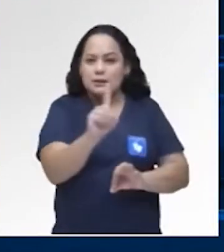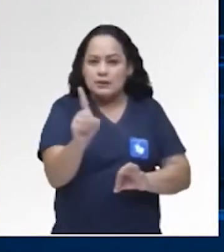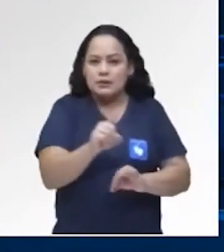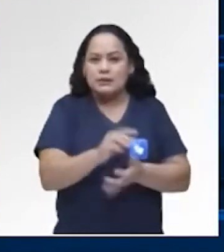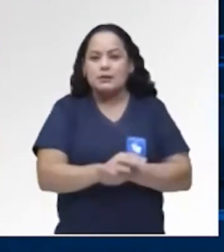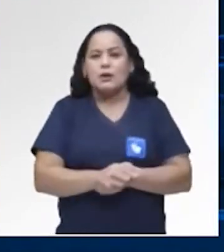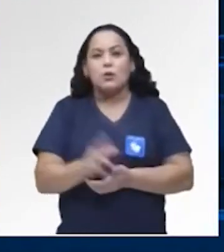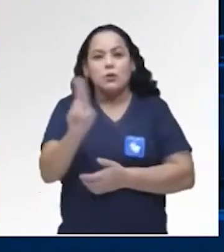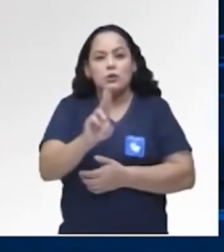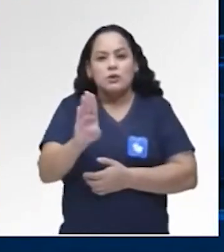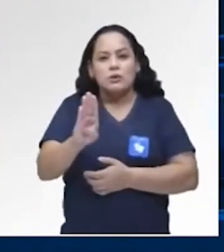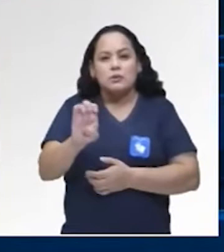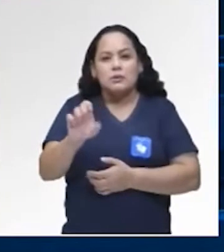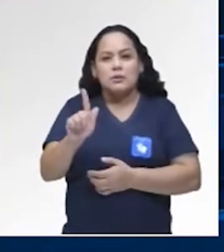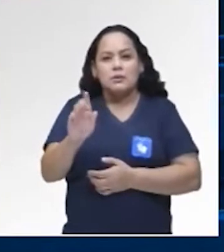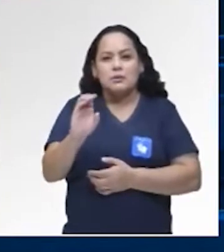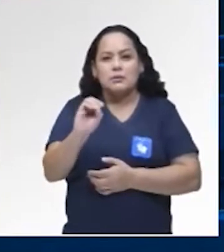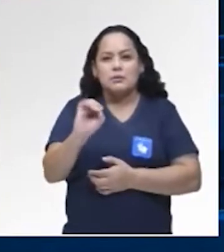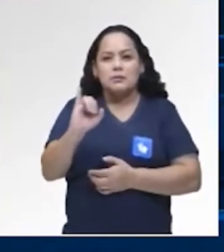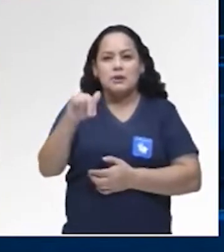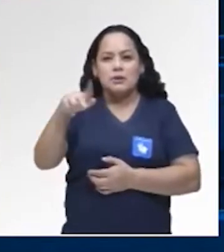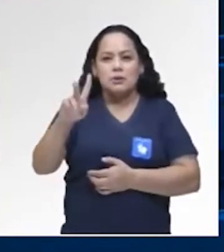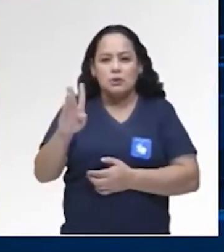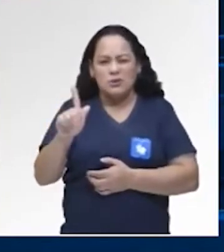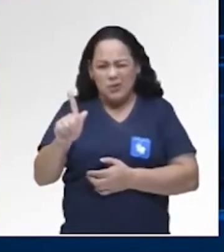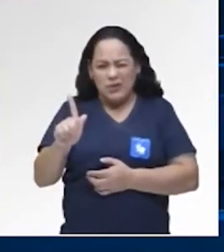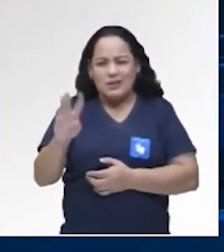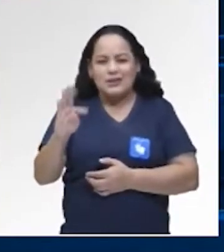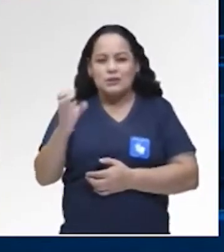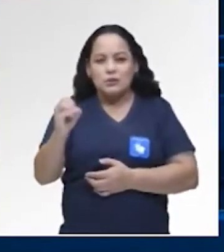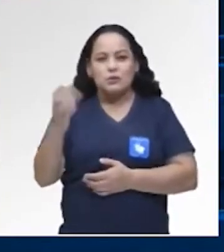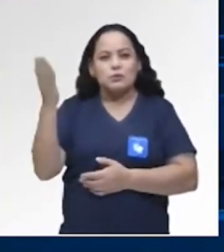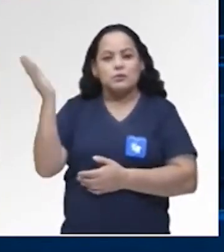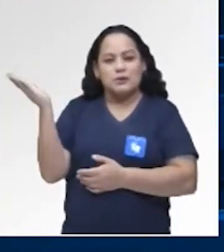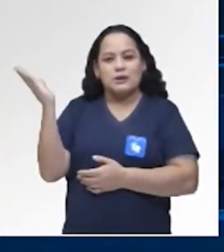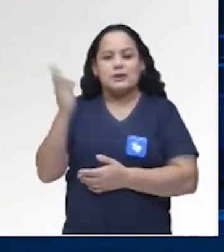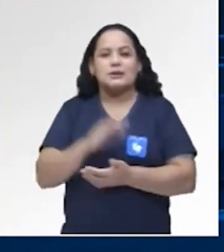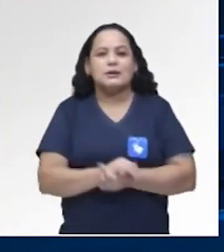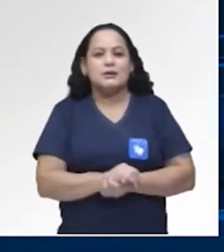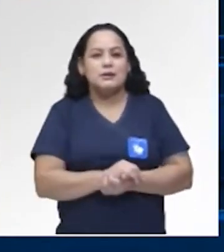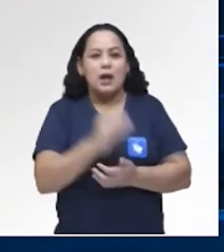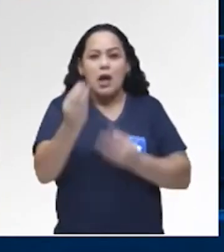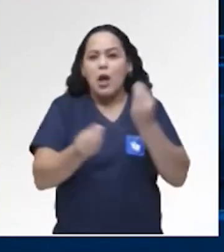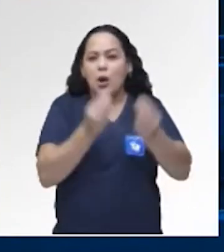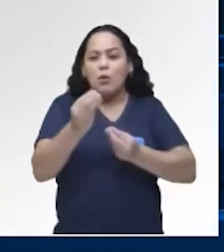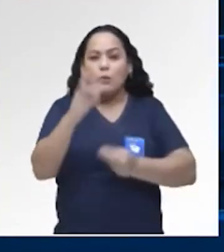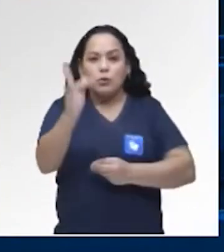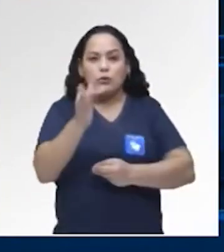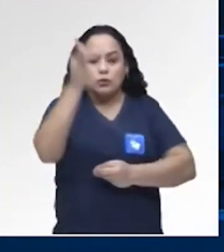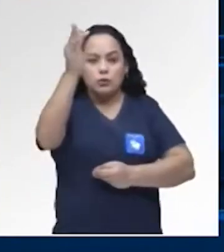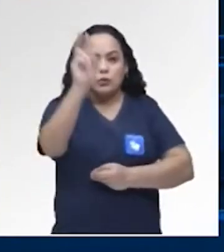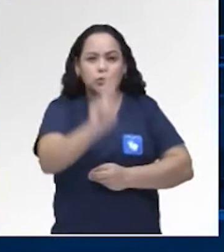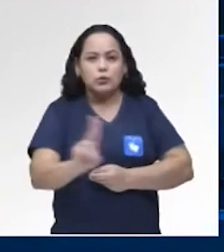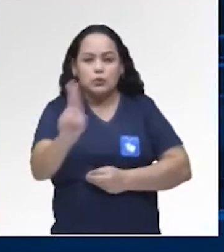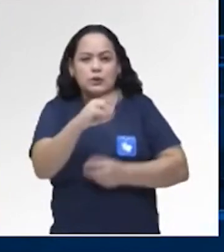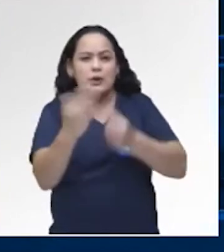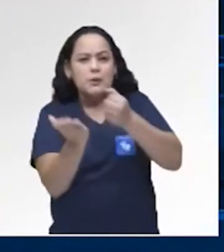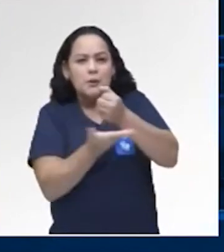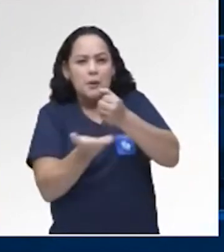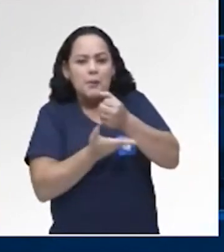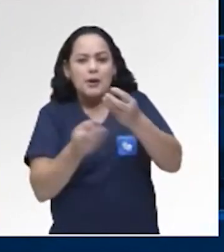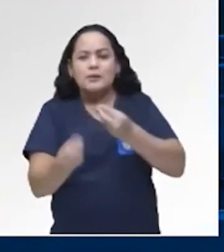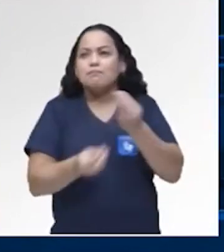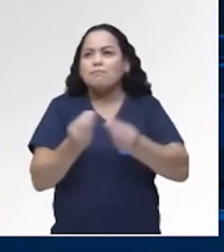be going to. Olha só. Então, gente, o be going to é um futuro que nós utilizamos basicamente para falar